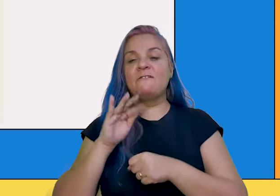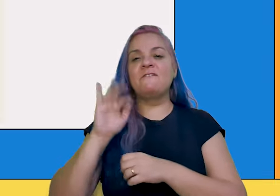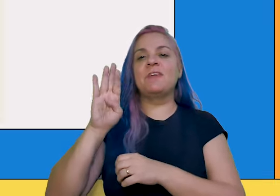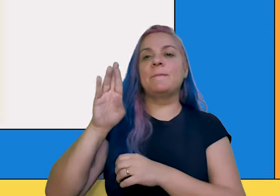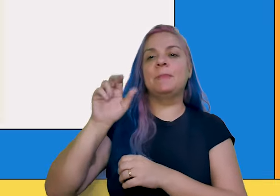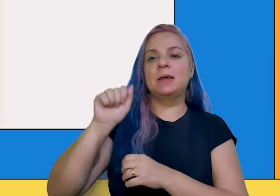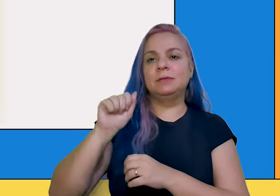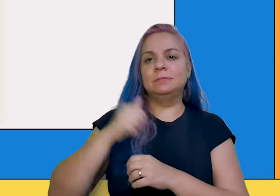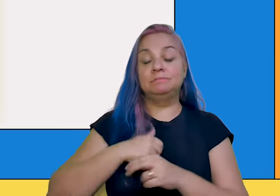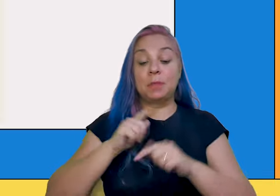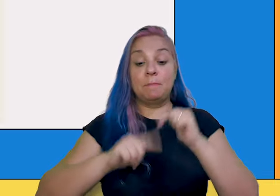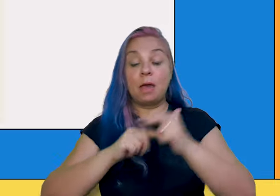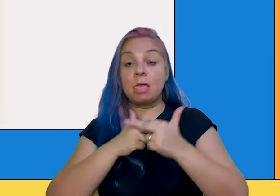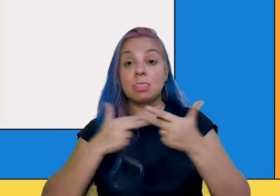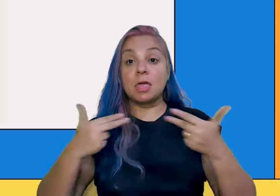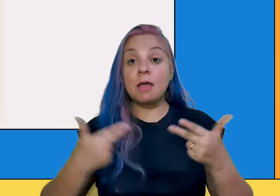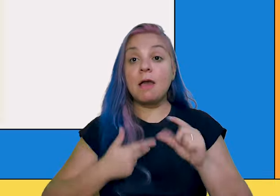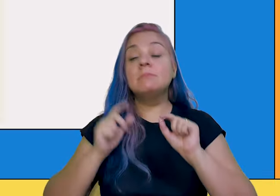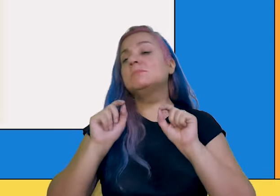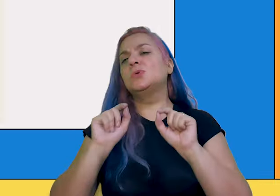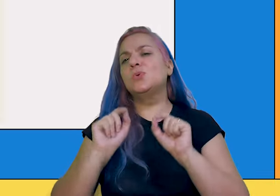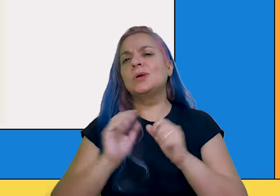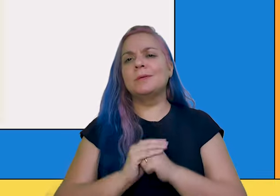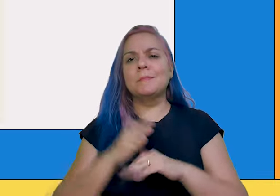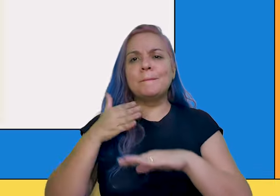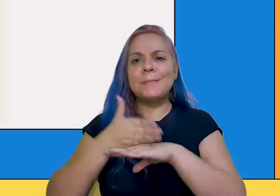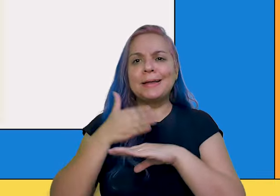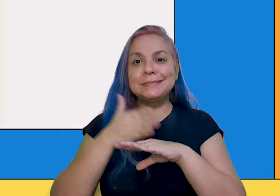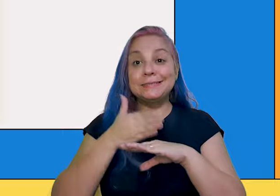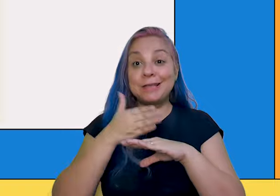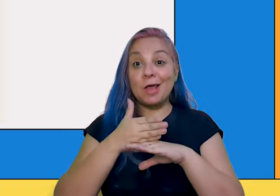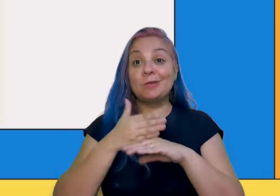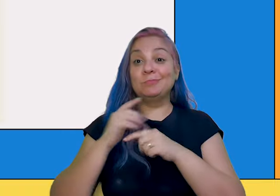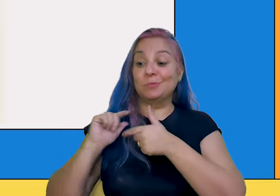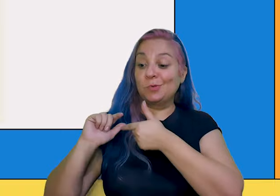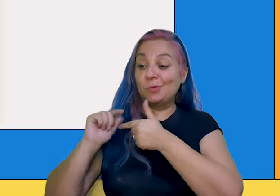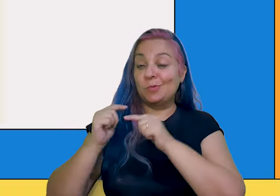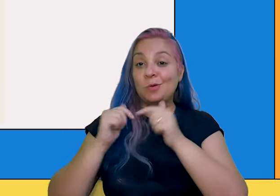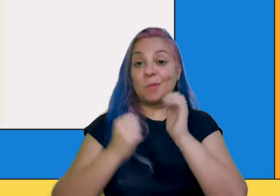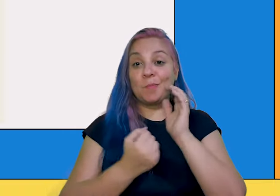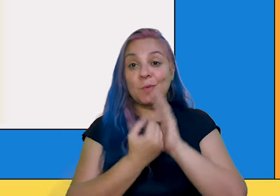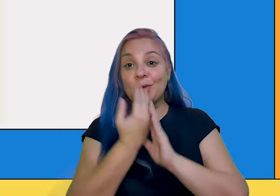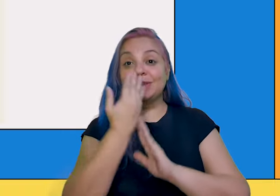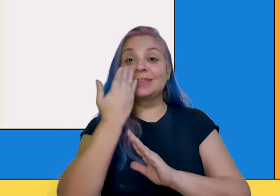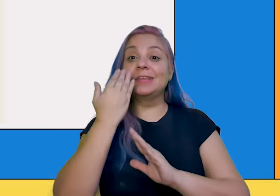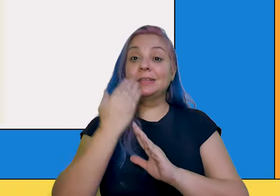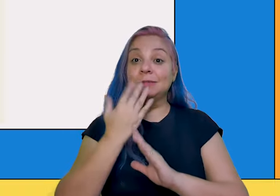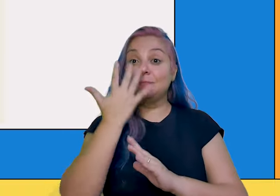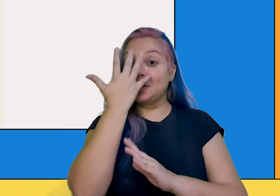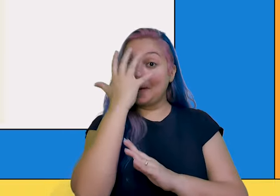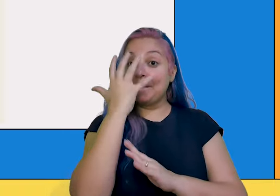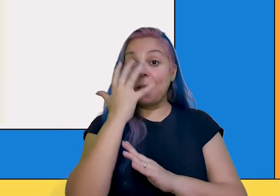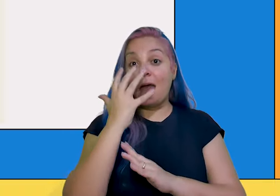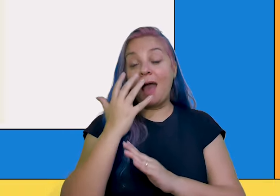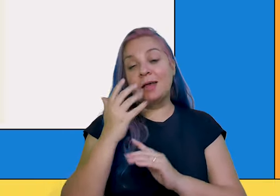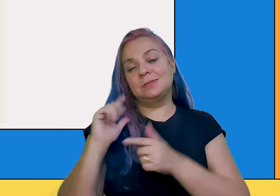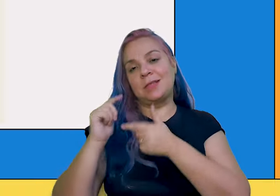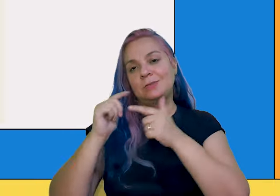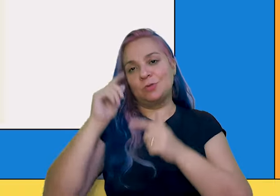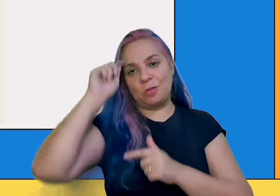e fibra vegetal. Materiais que fazem parte do contexto de produção dessas